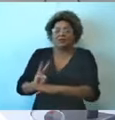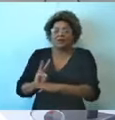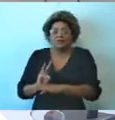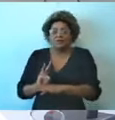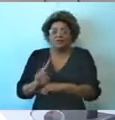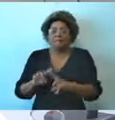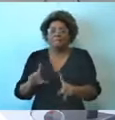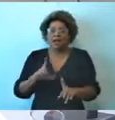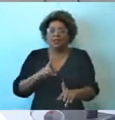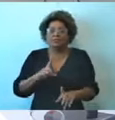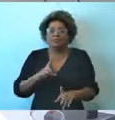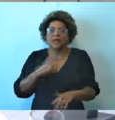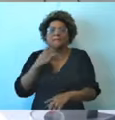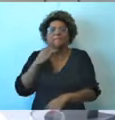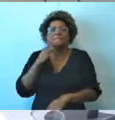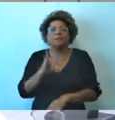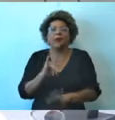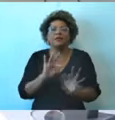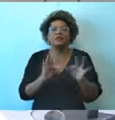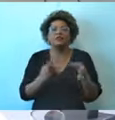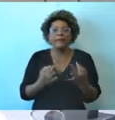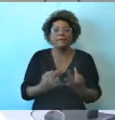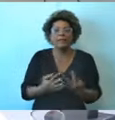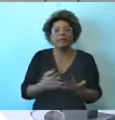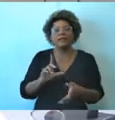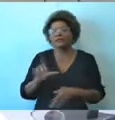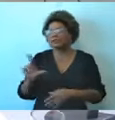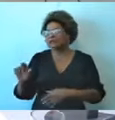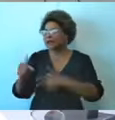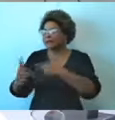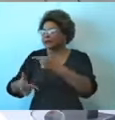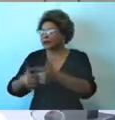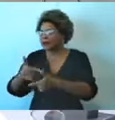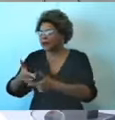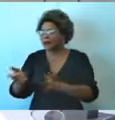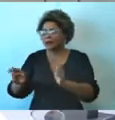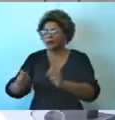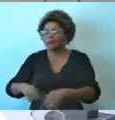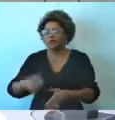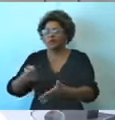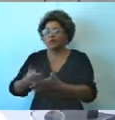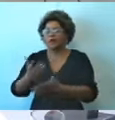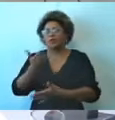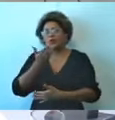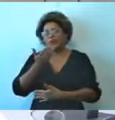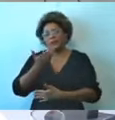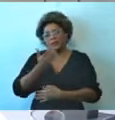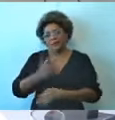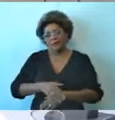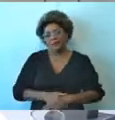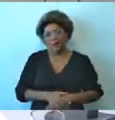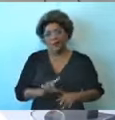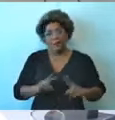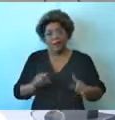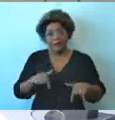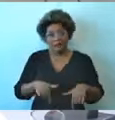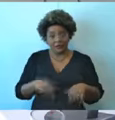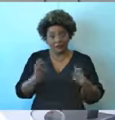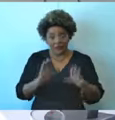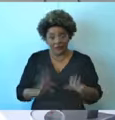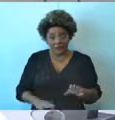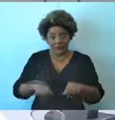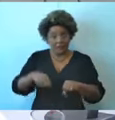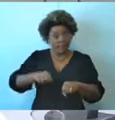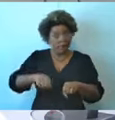casa todo dia querendo tirar o seu sustento. E eu vejo que a realidade que a gente vive hoje no Brasil é que a moto virou uma necessidade, né? Onde os carros